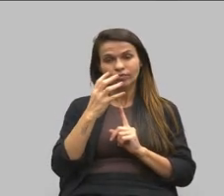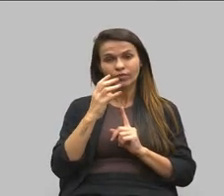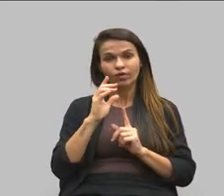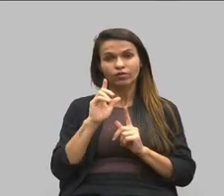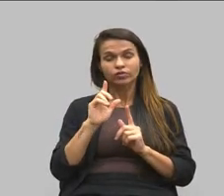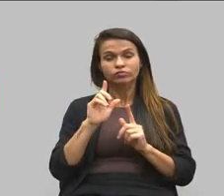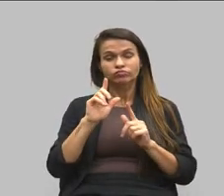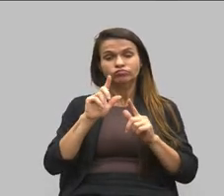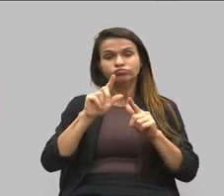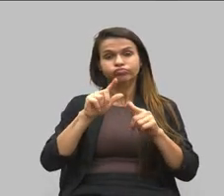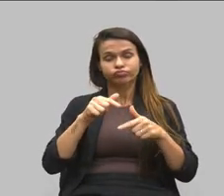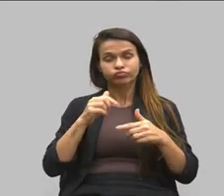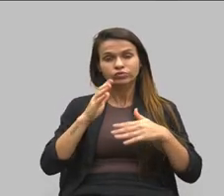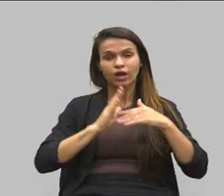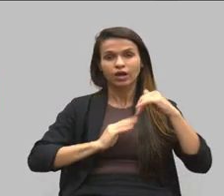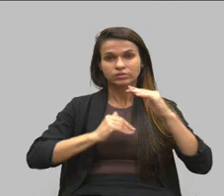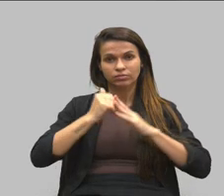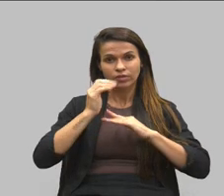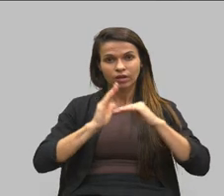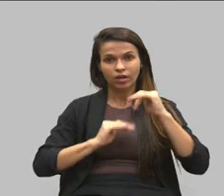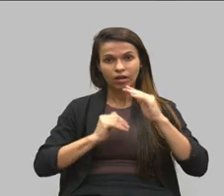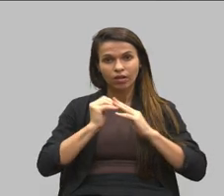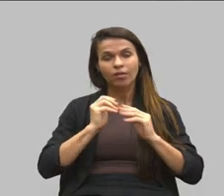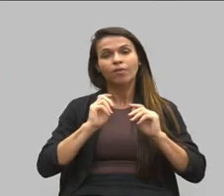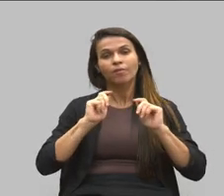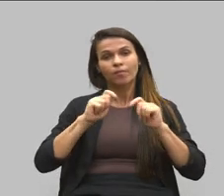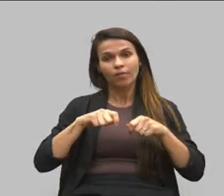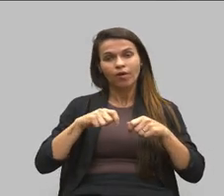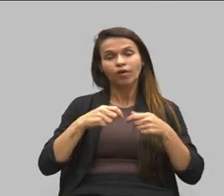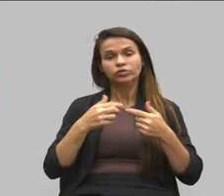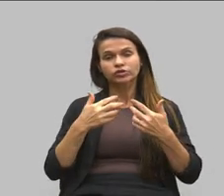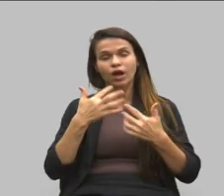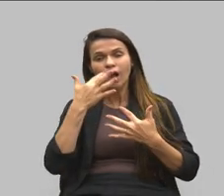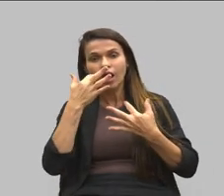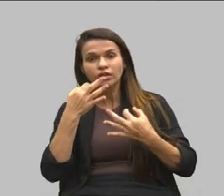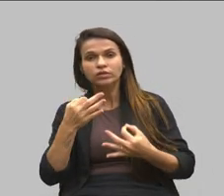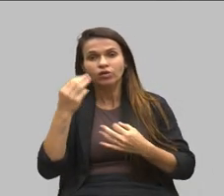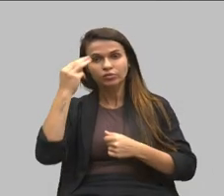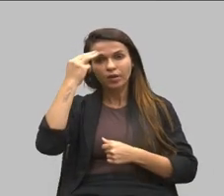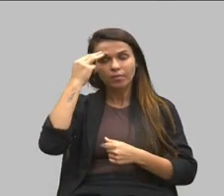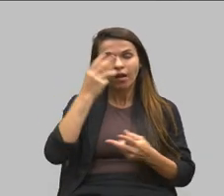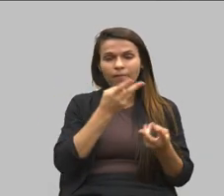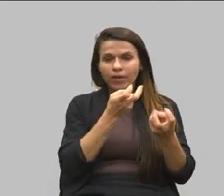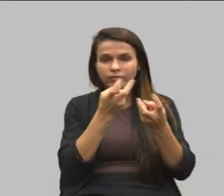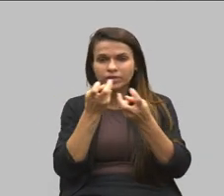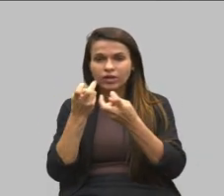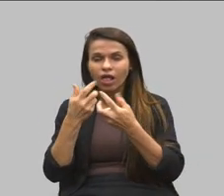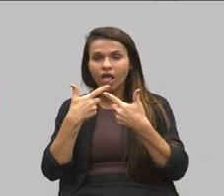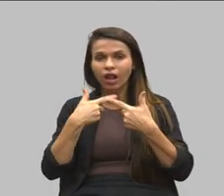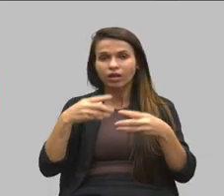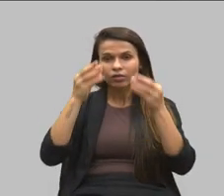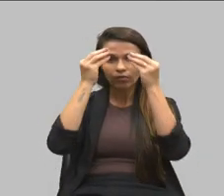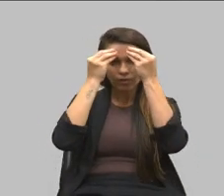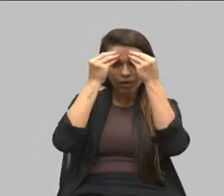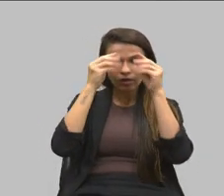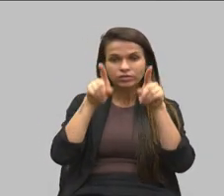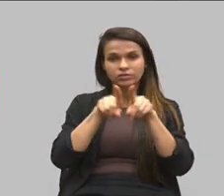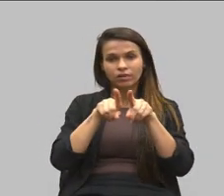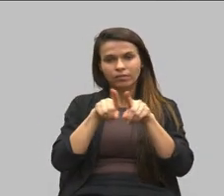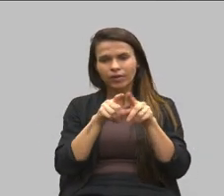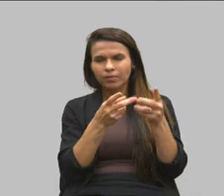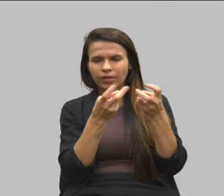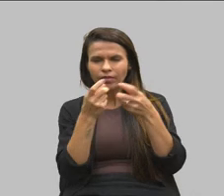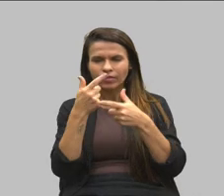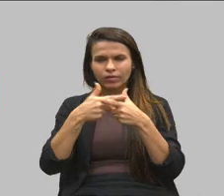habilidades então elas podem envolver as disfunções de atenção de memória de percepção de linguagem da solução dos problemas ou da